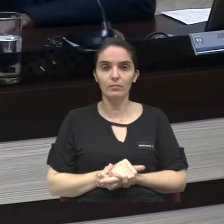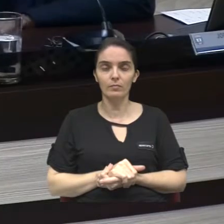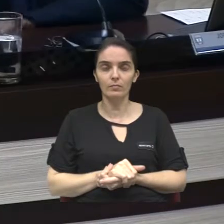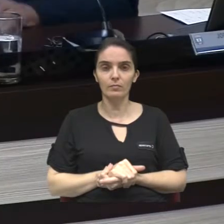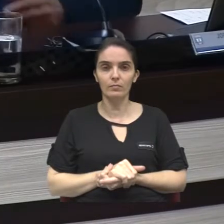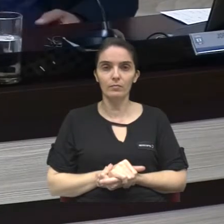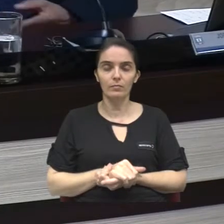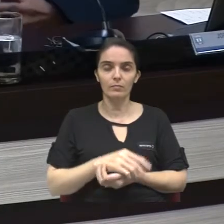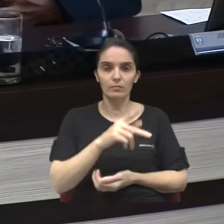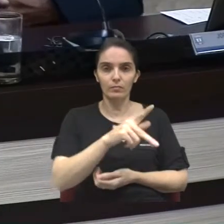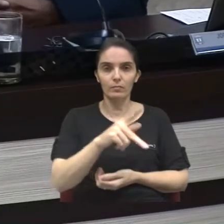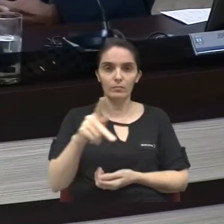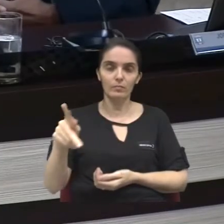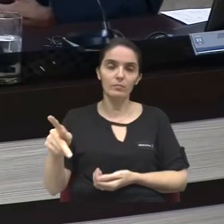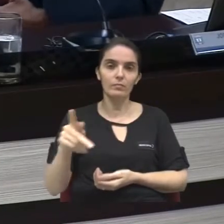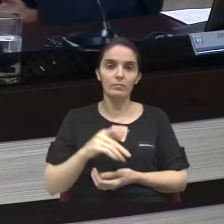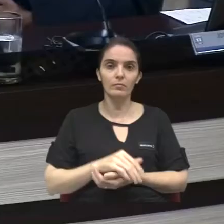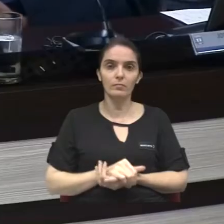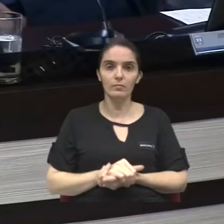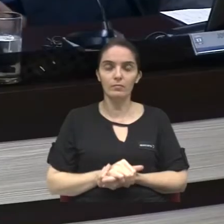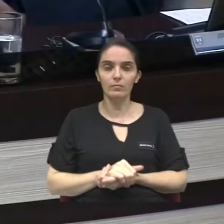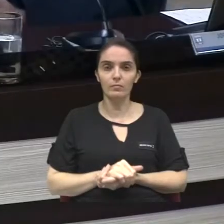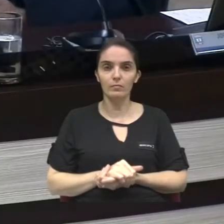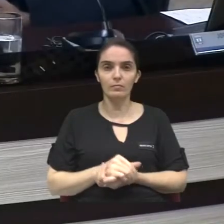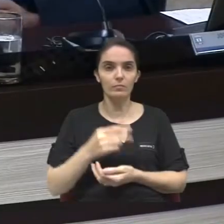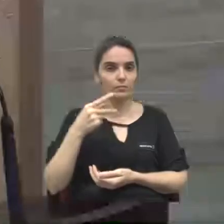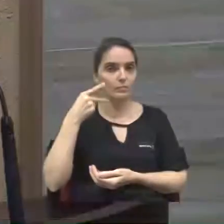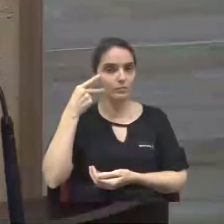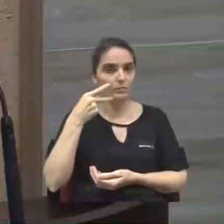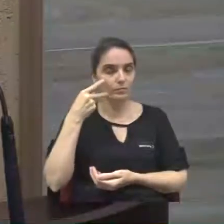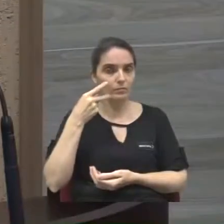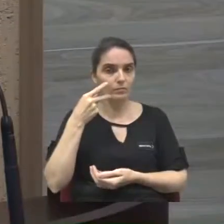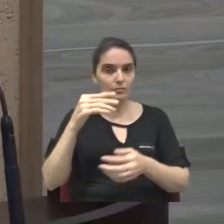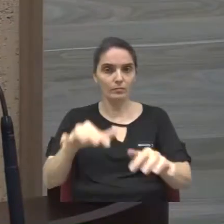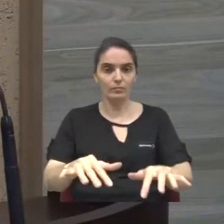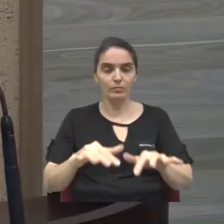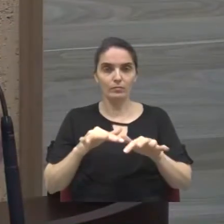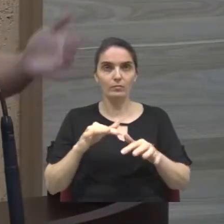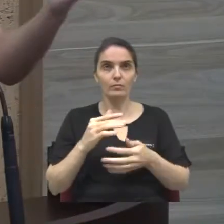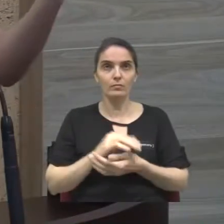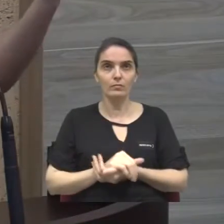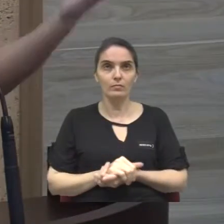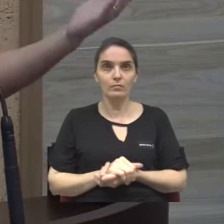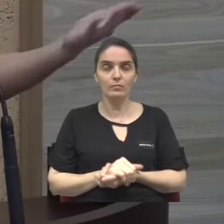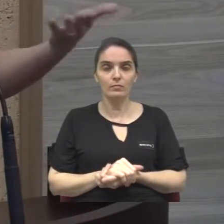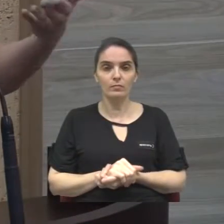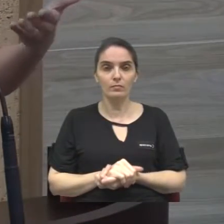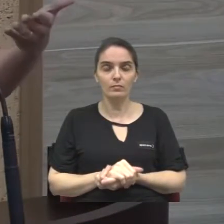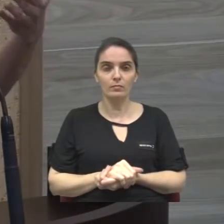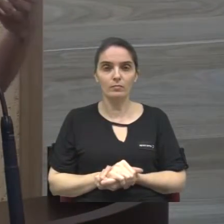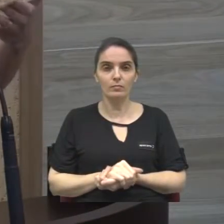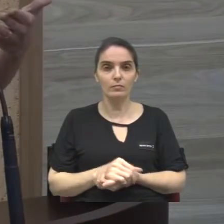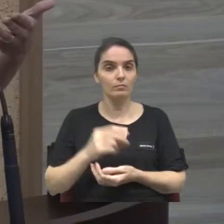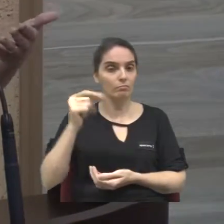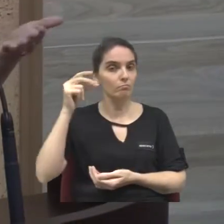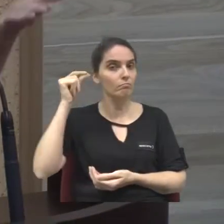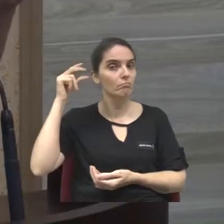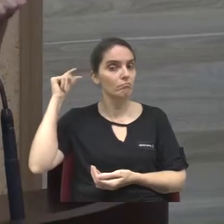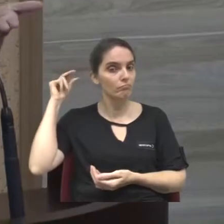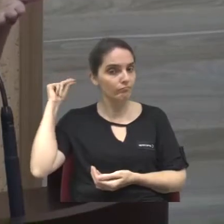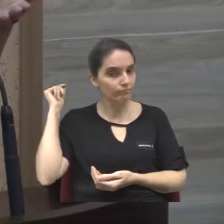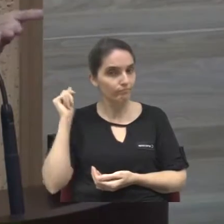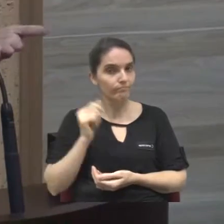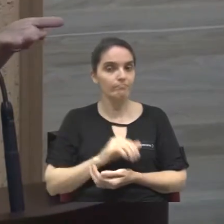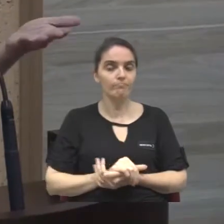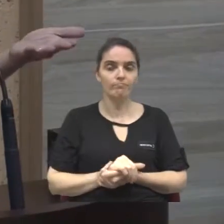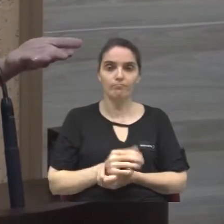Excelentíssimo presidente, nobres pares, público que nos acompanha. Há tempos estava sedenta